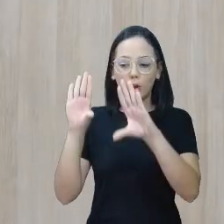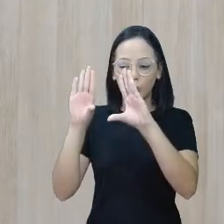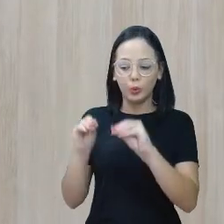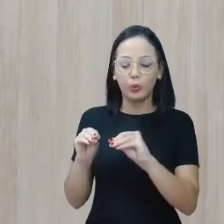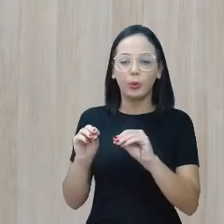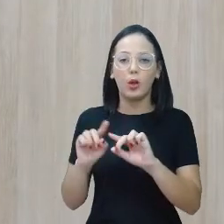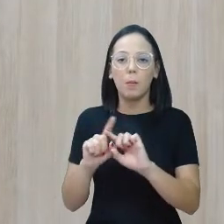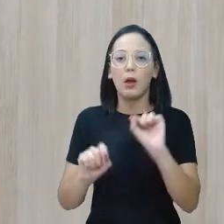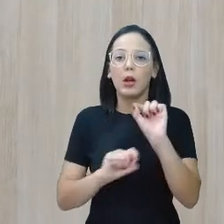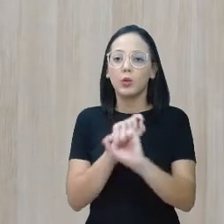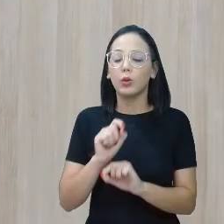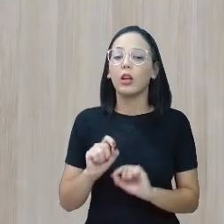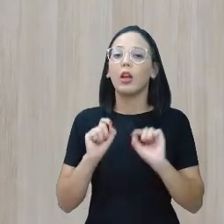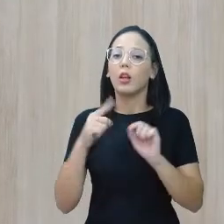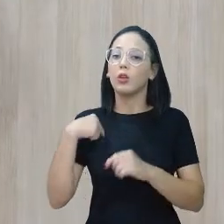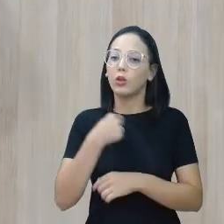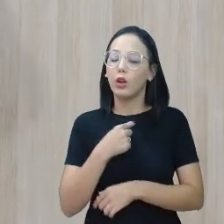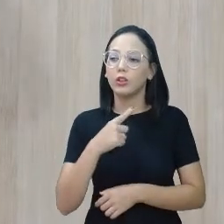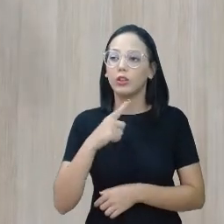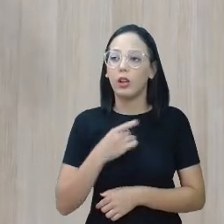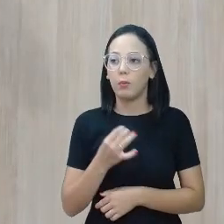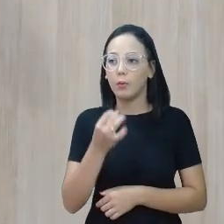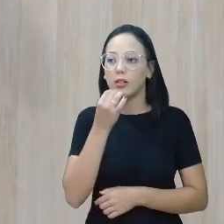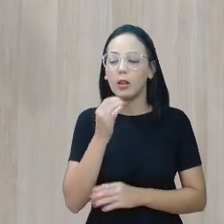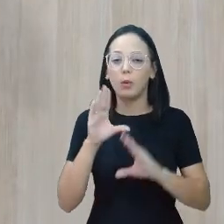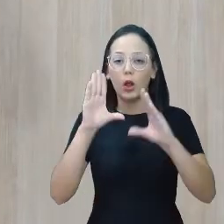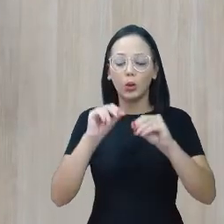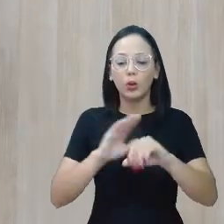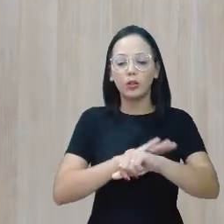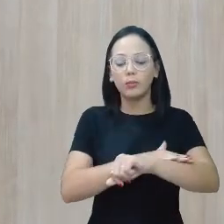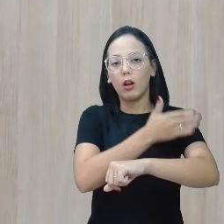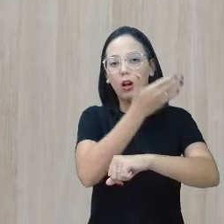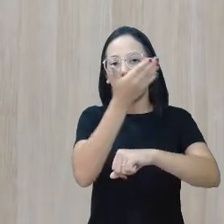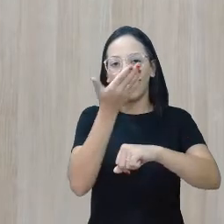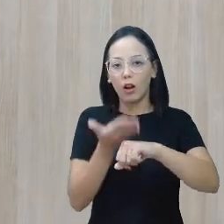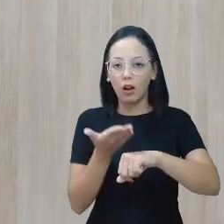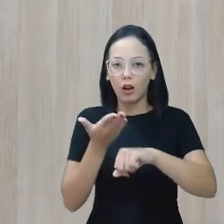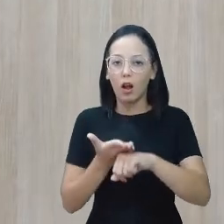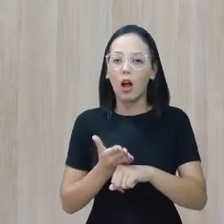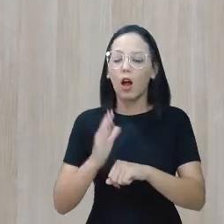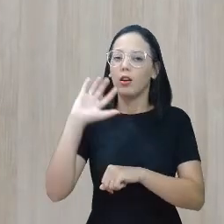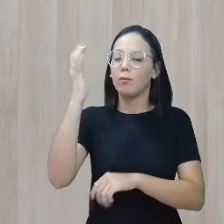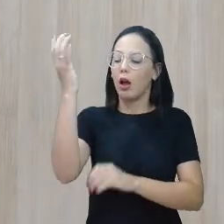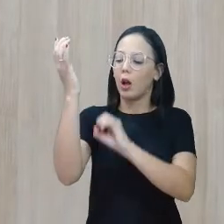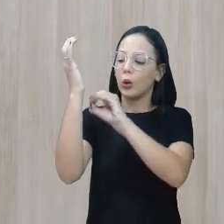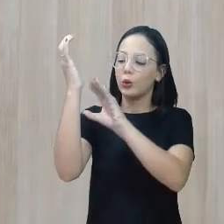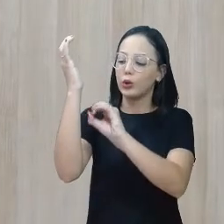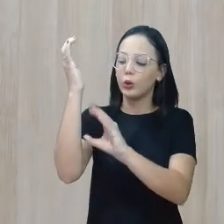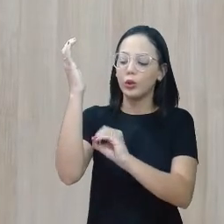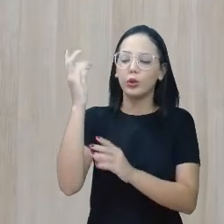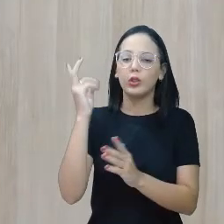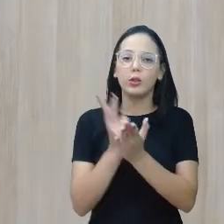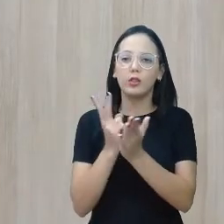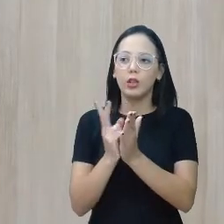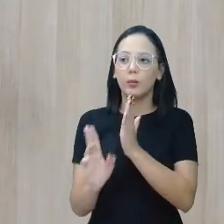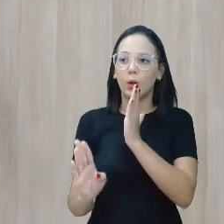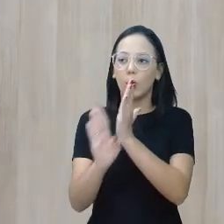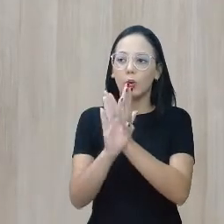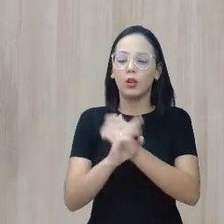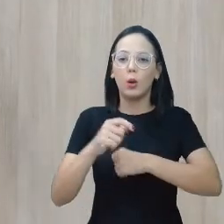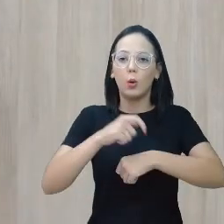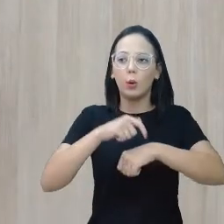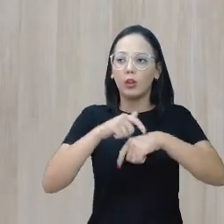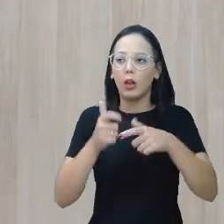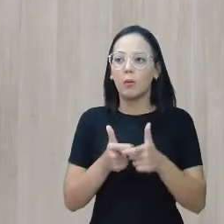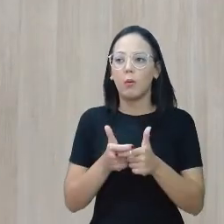Mas apesar de ser finito, a gente tem ali a noite inteira as luzinhas piscando, tá certo? Então, a gente pode sempre achar um tempo maior